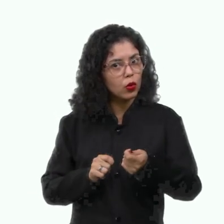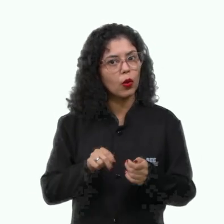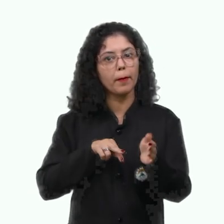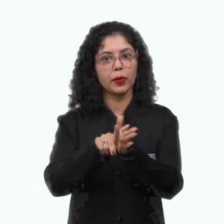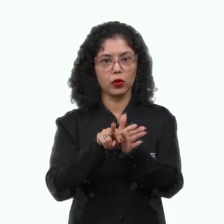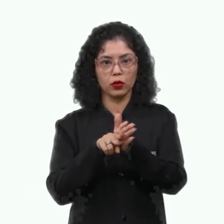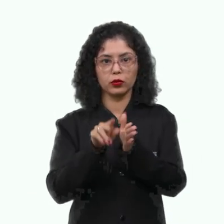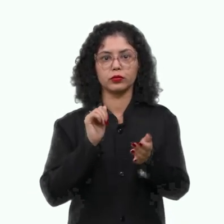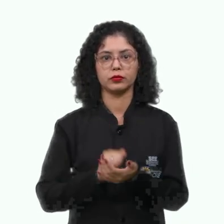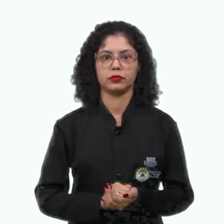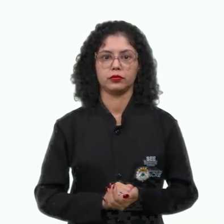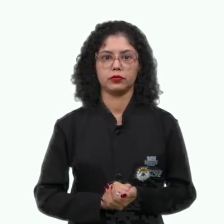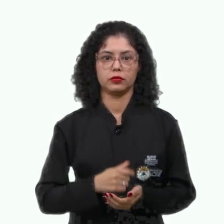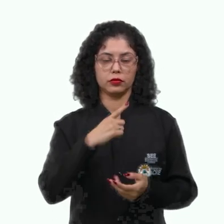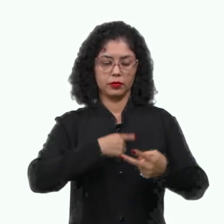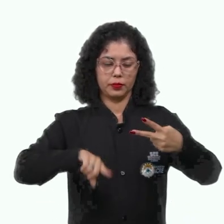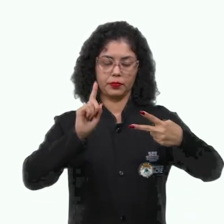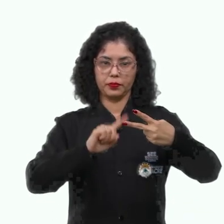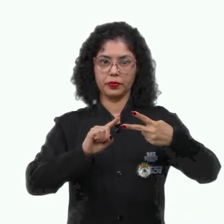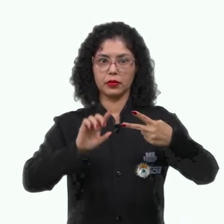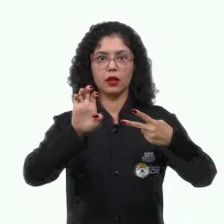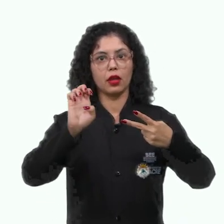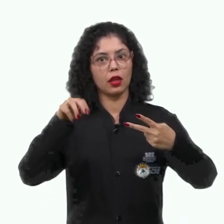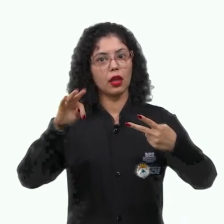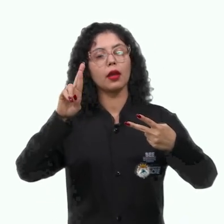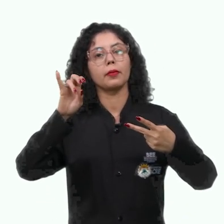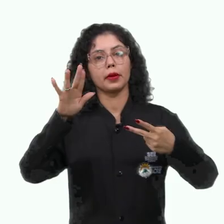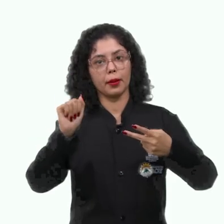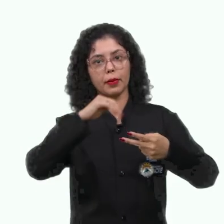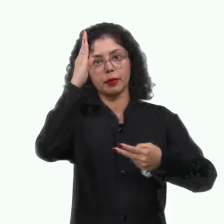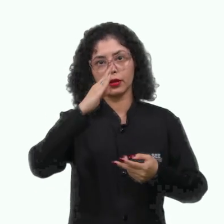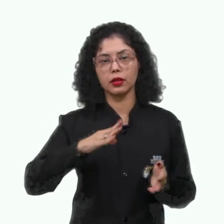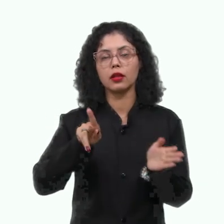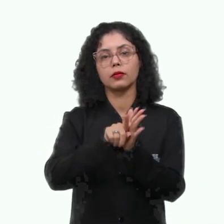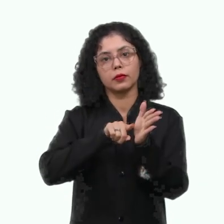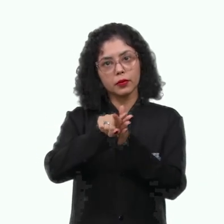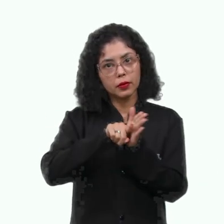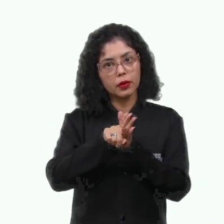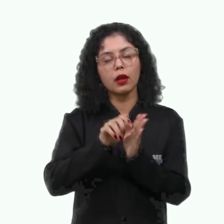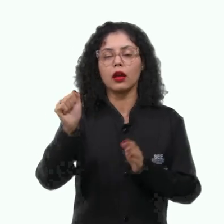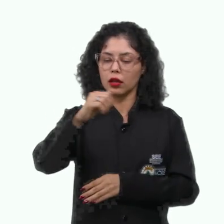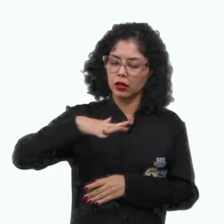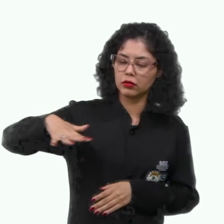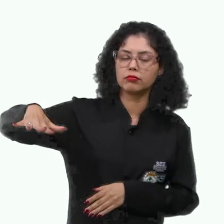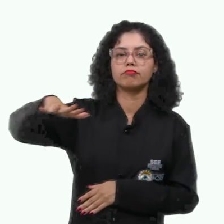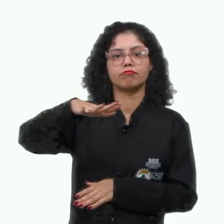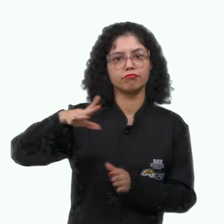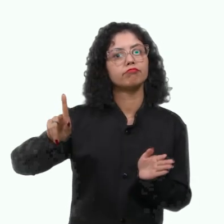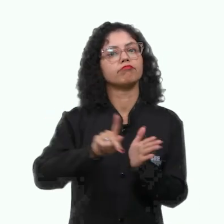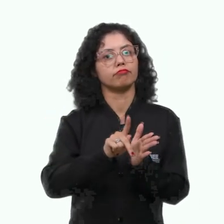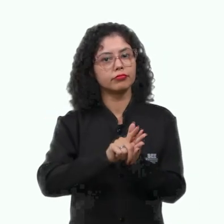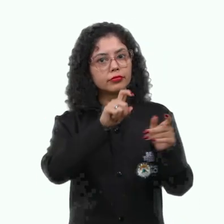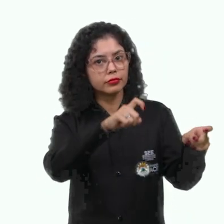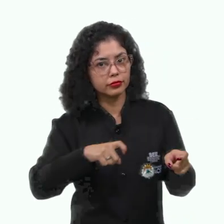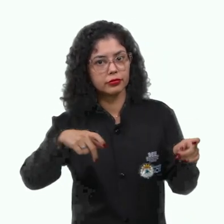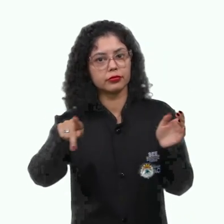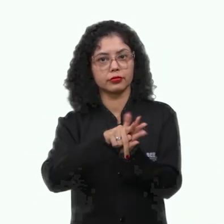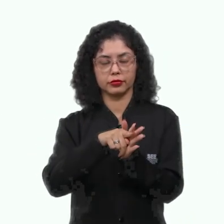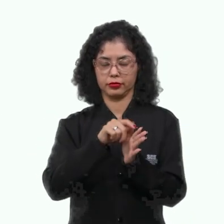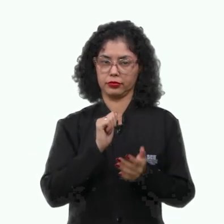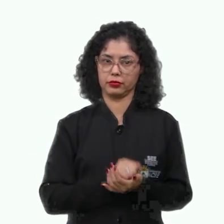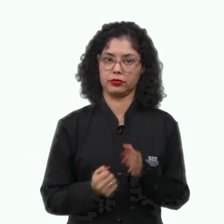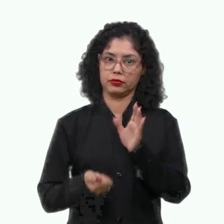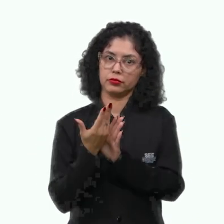biológico, tá ok? Temos a Embrapa também, que é uma empresa brasileira de pesquisa agropecuária. Ele atua fortemente